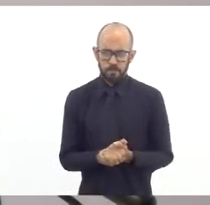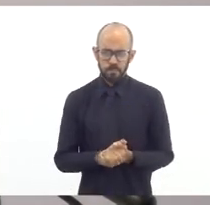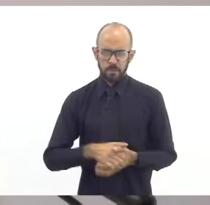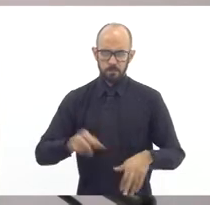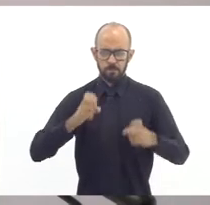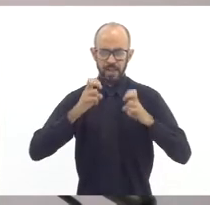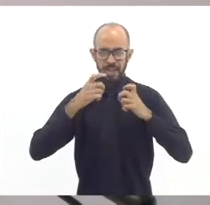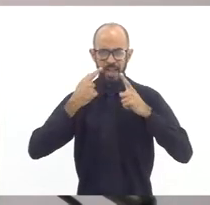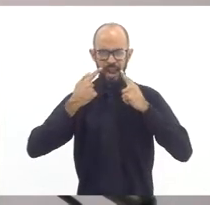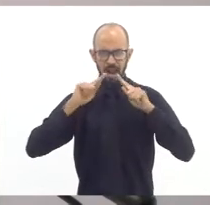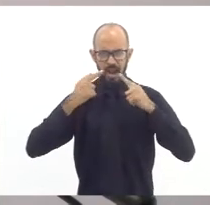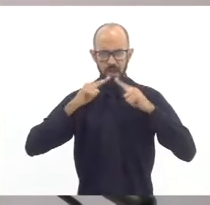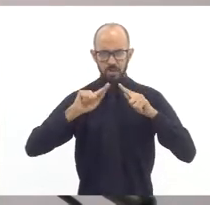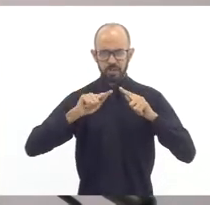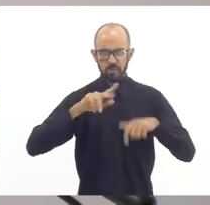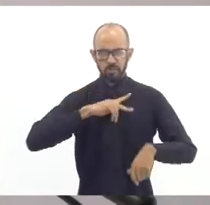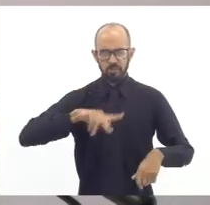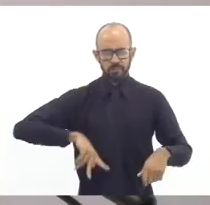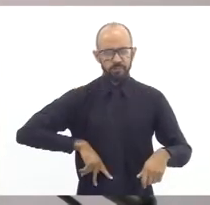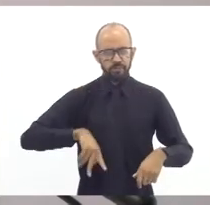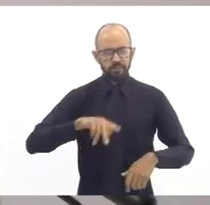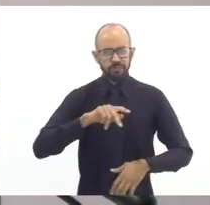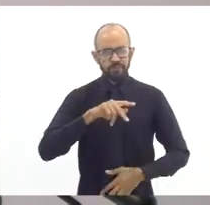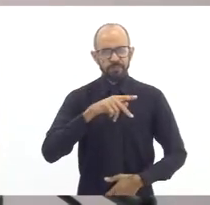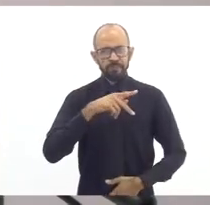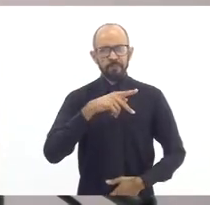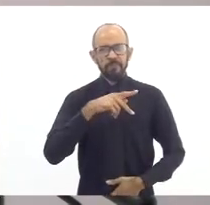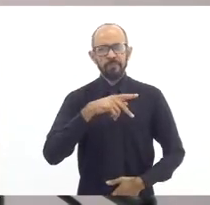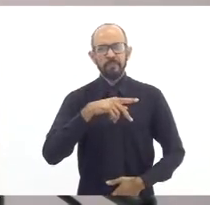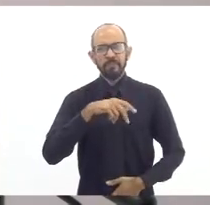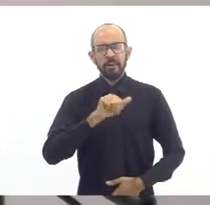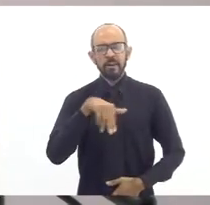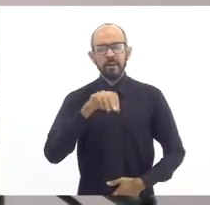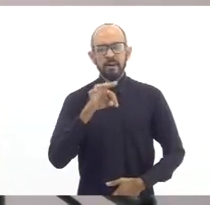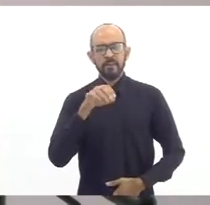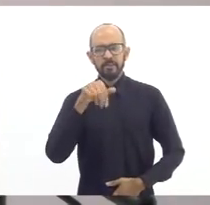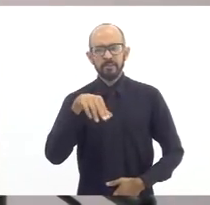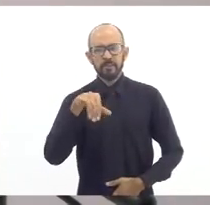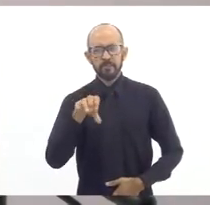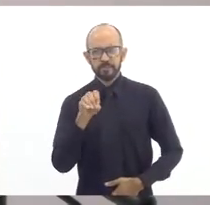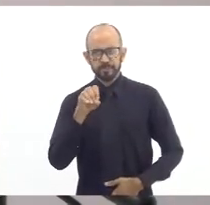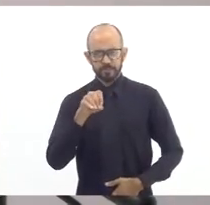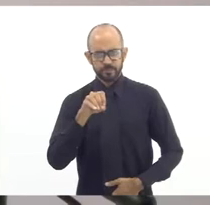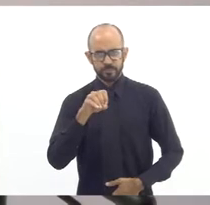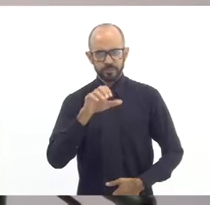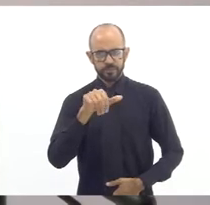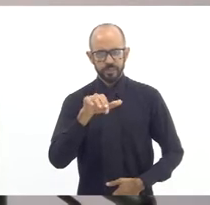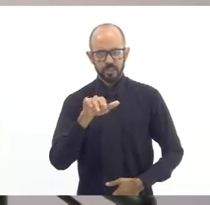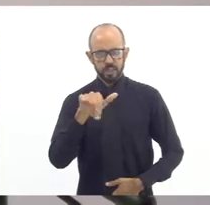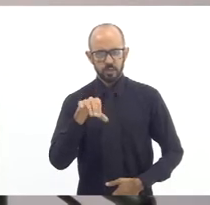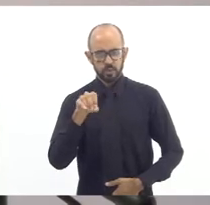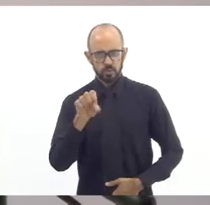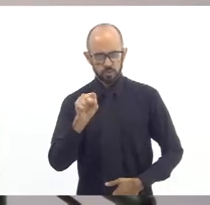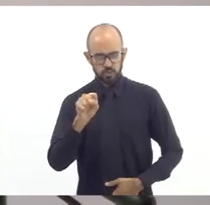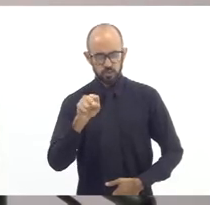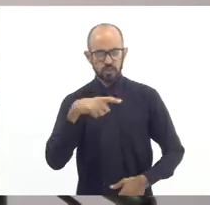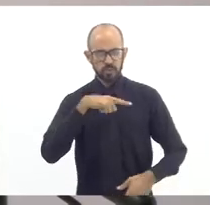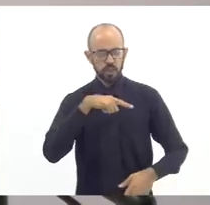manifestação feita pelo presidente Antônio Carlos Sanches, aqui presente, sobre um número de 12